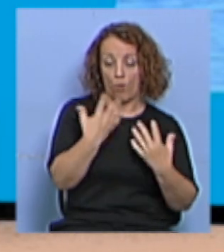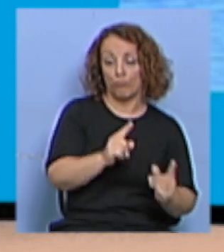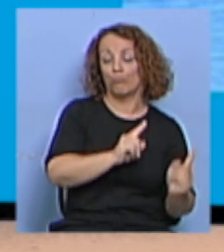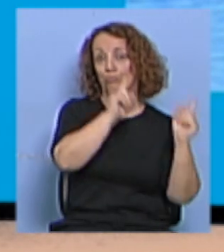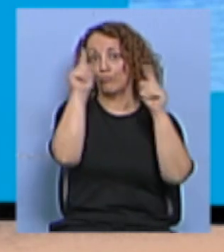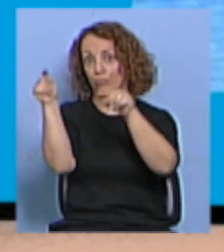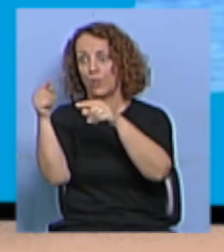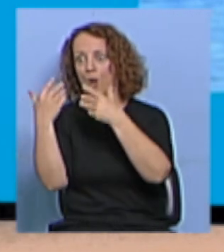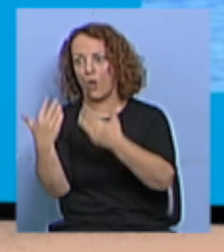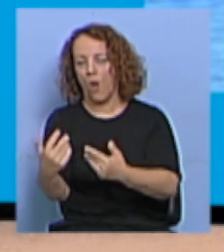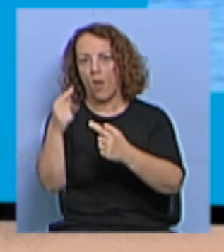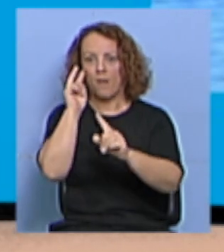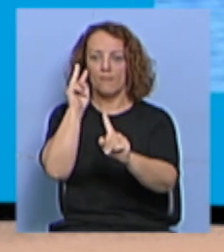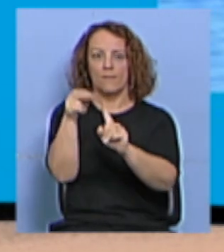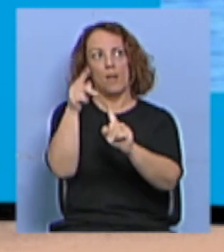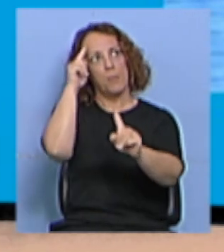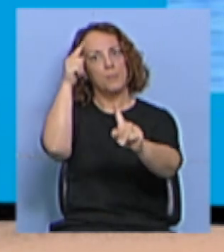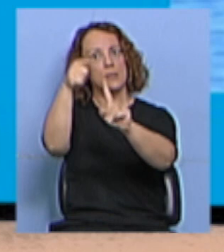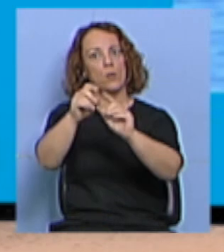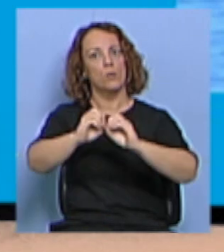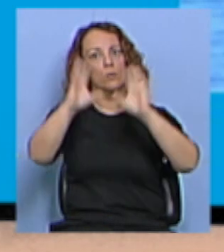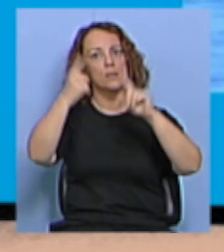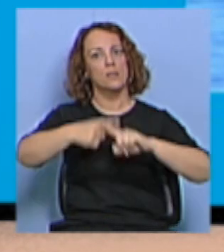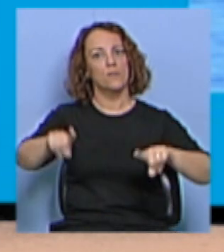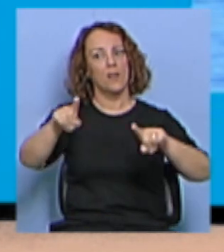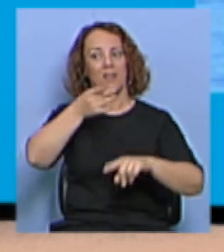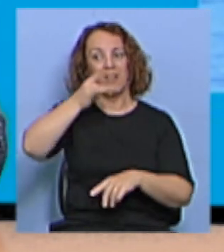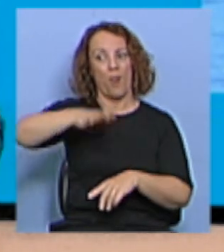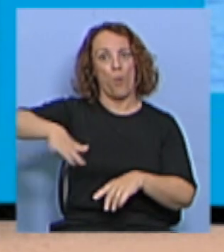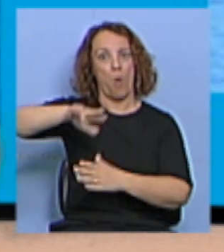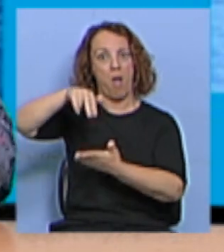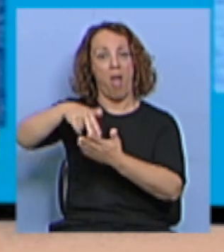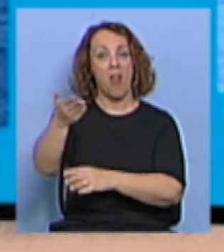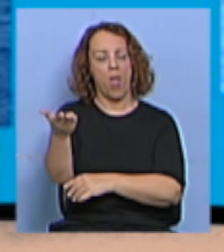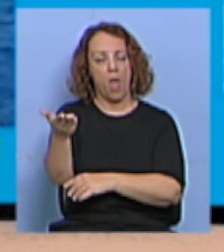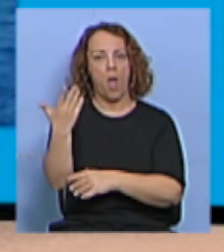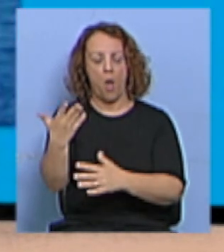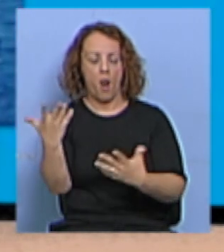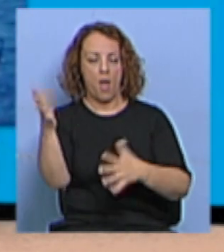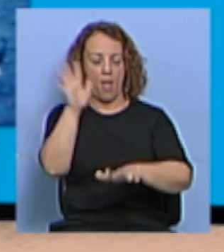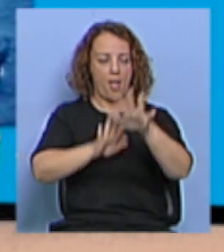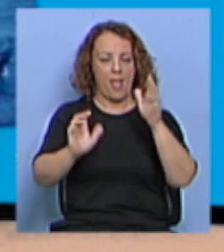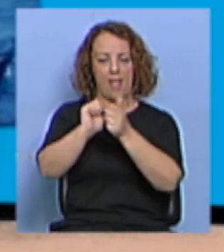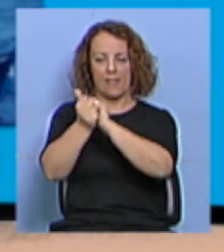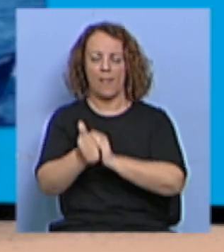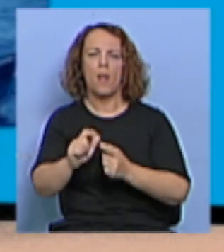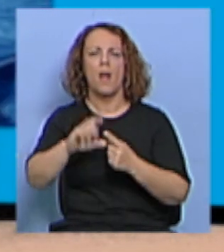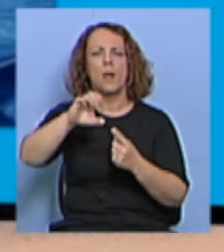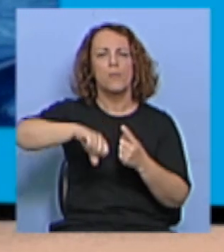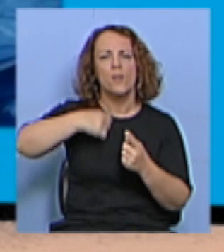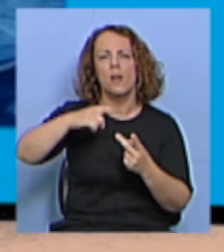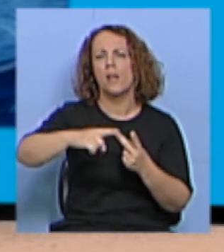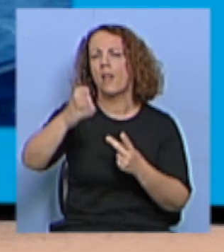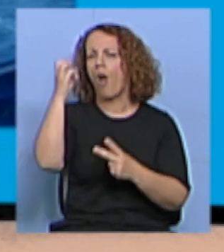estão a encontrar uma missão completamente diferente nos locais onde se encontram e a fazer essa adaptação, quer em Cabo Verde, quer em